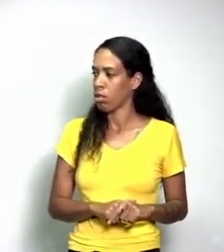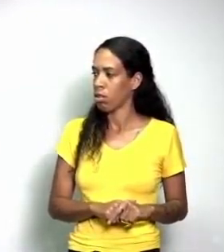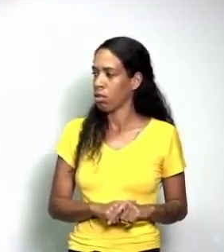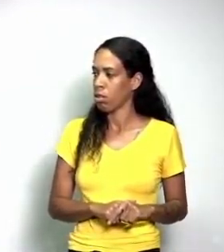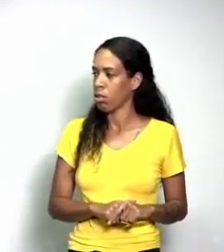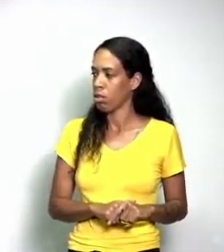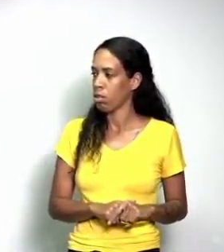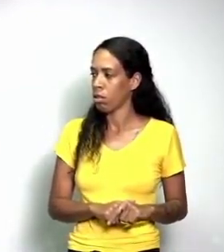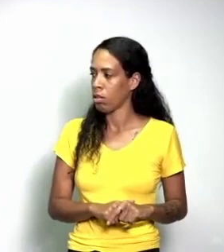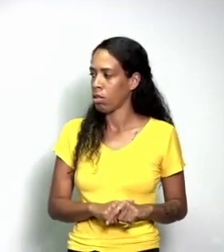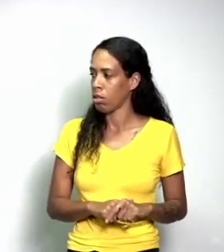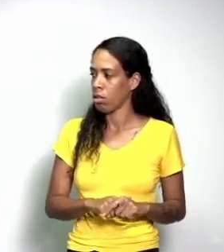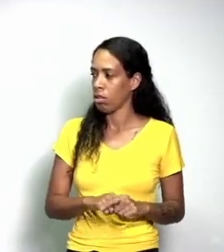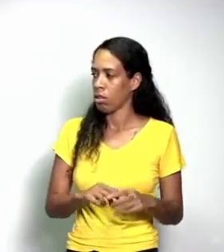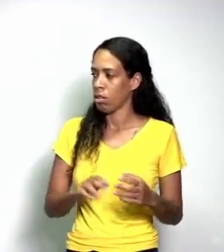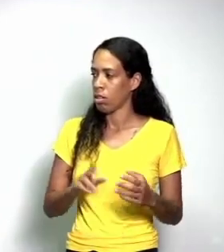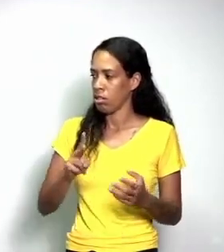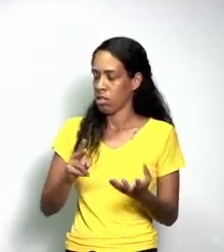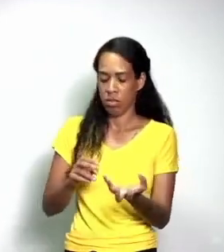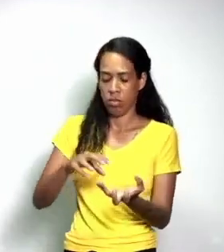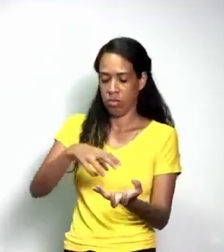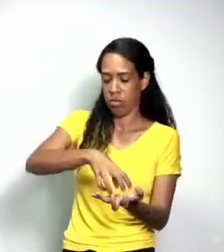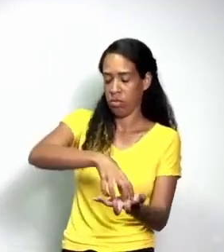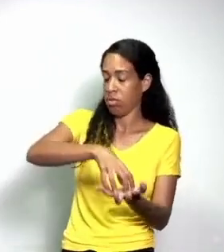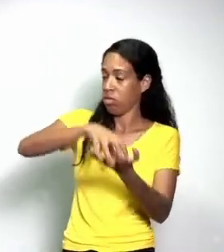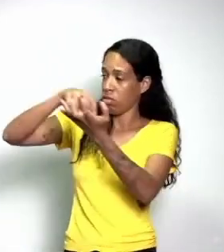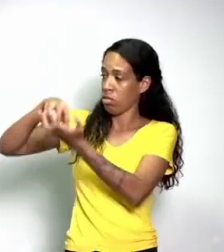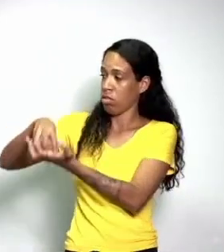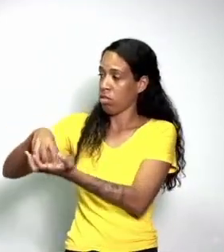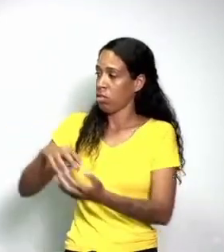inteira, sempre segurando.